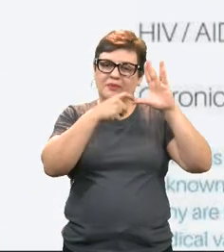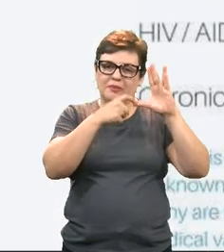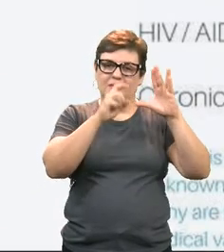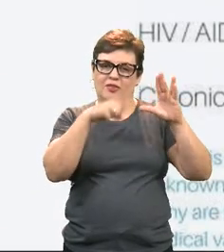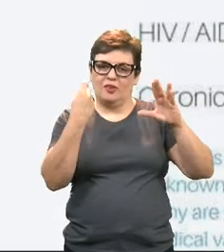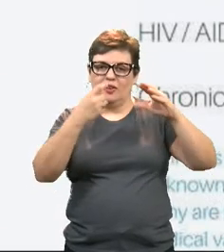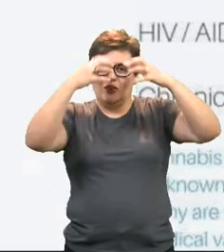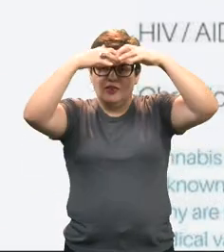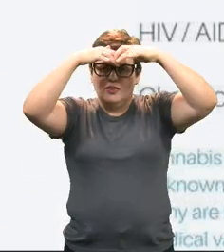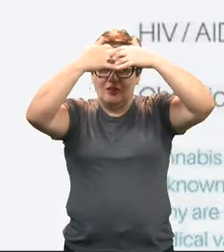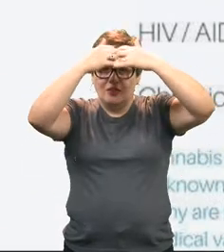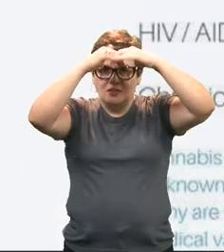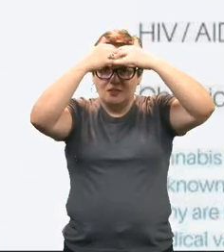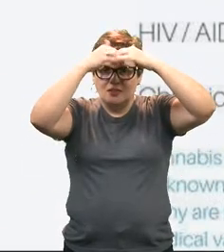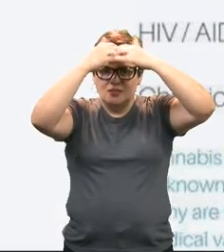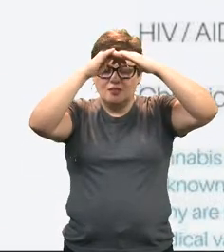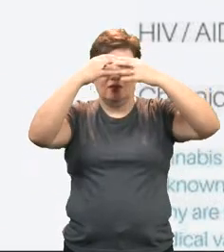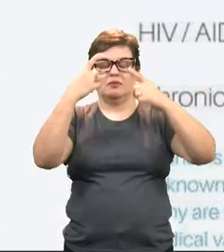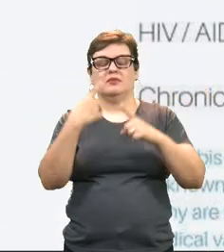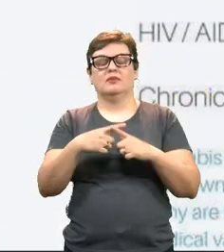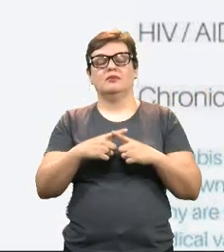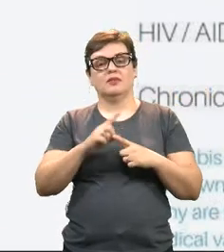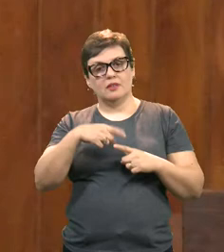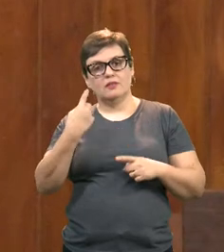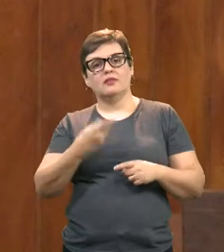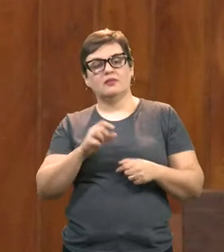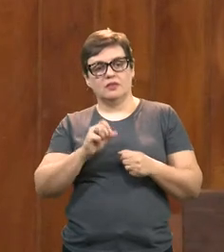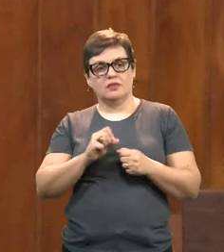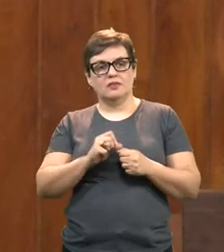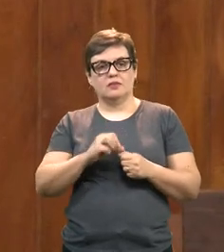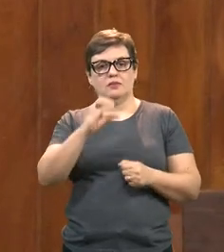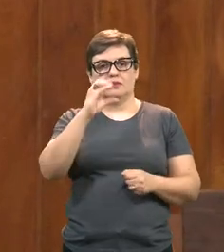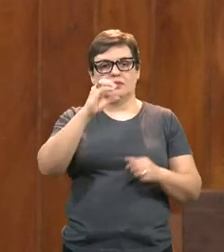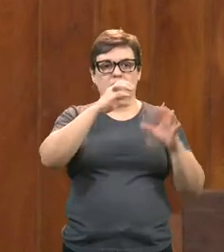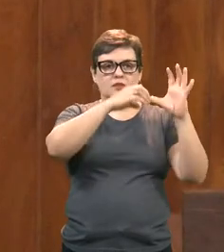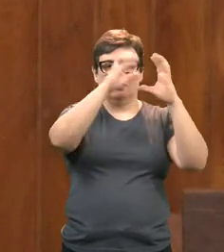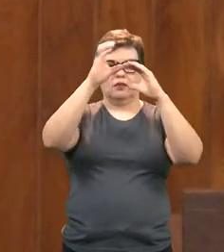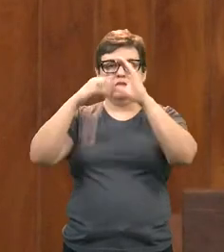nosso sistema, porque nós produzimos canabinoides.